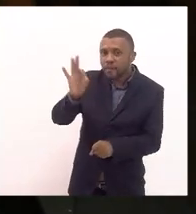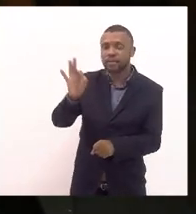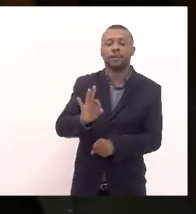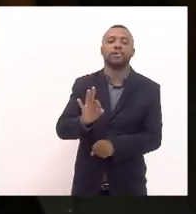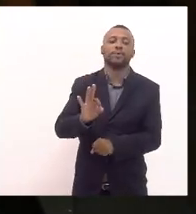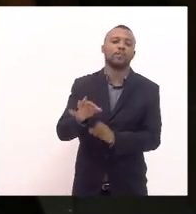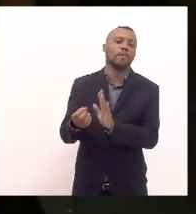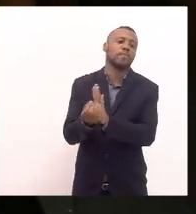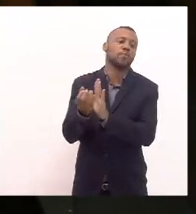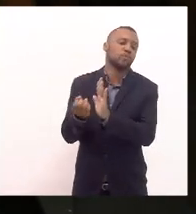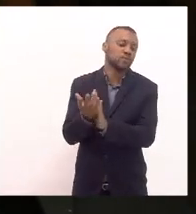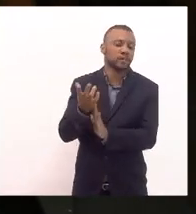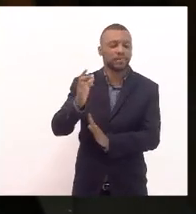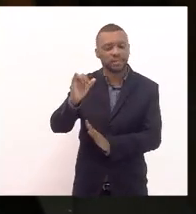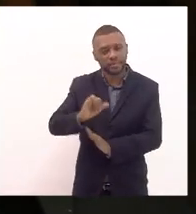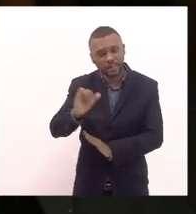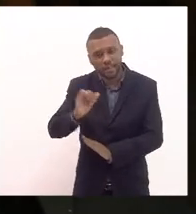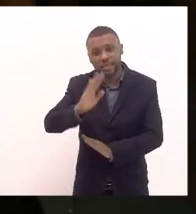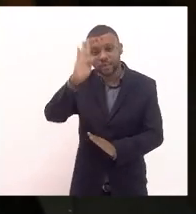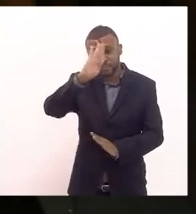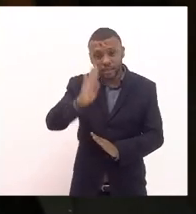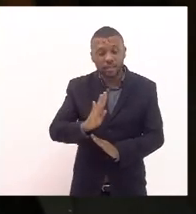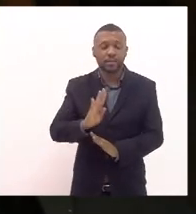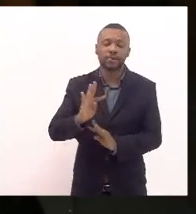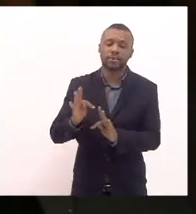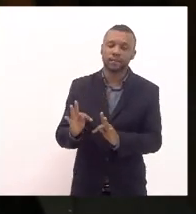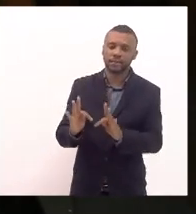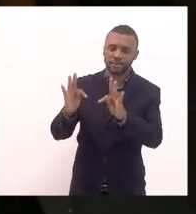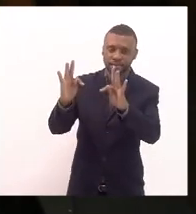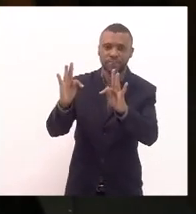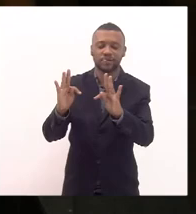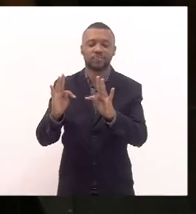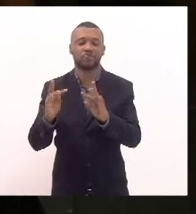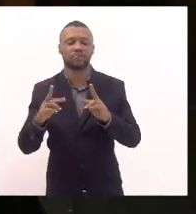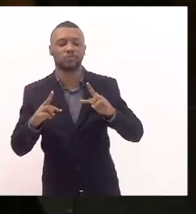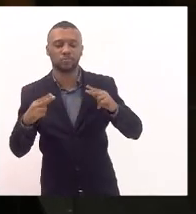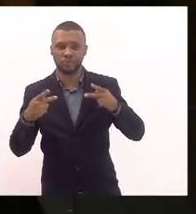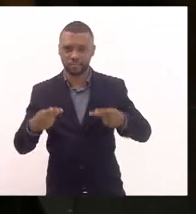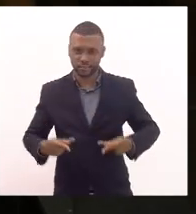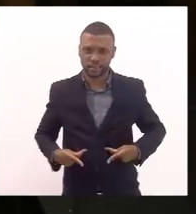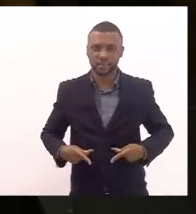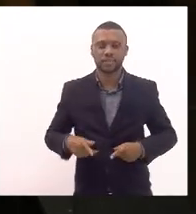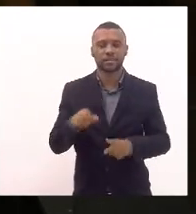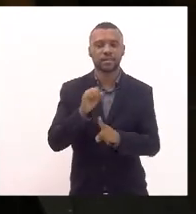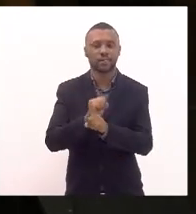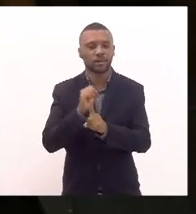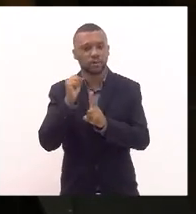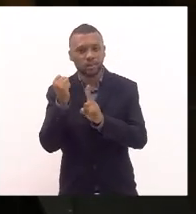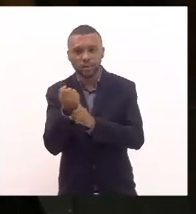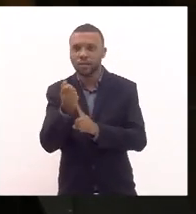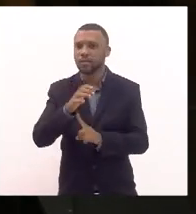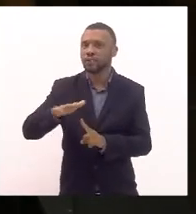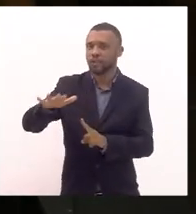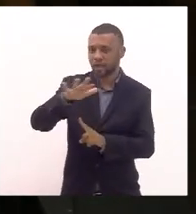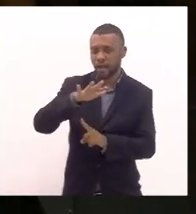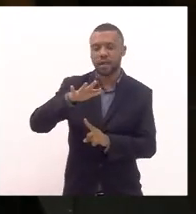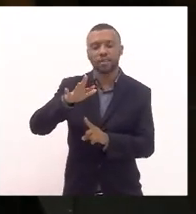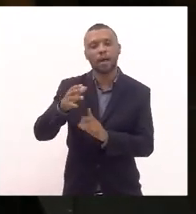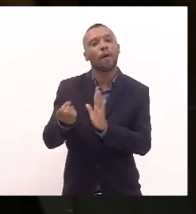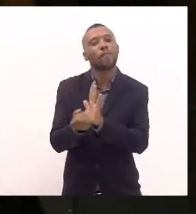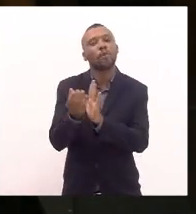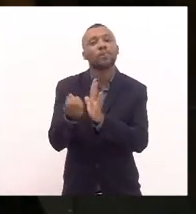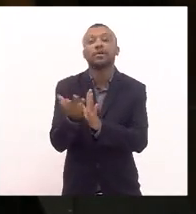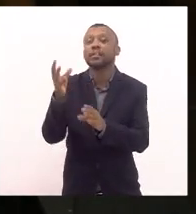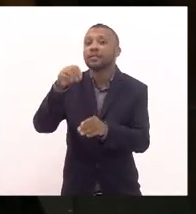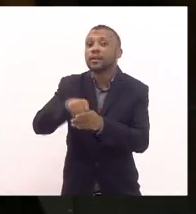nas ciências naturais nas ciências tecnológicas nas ciências humanas e sociais é produzido nas universidades públicas e